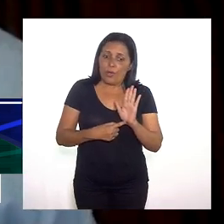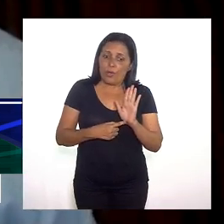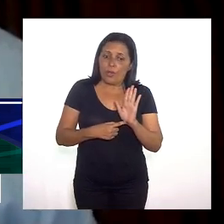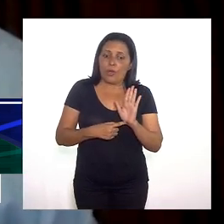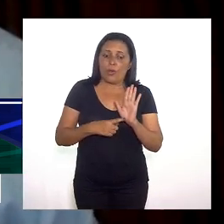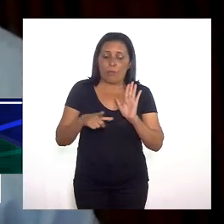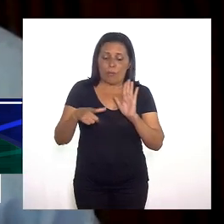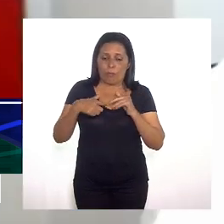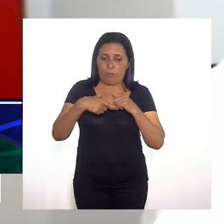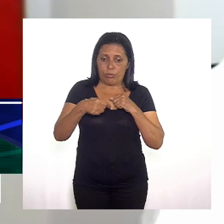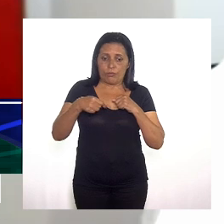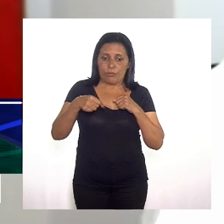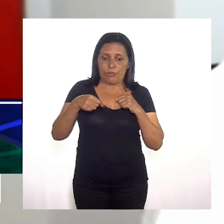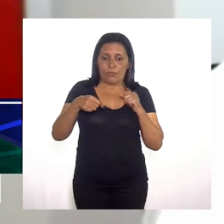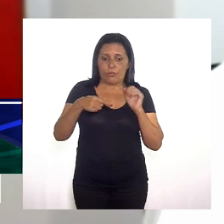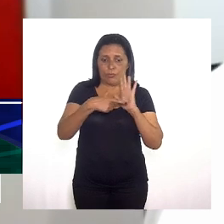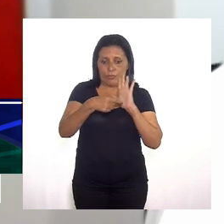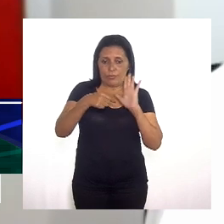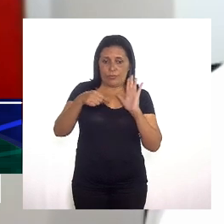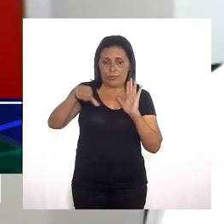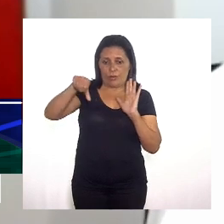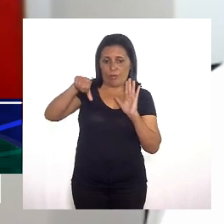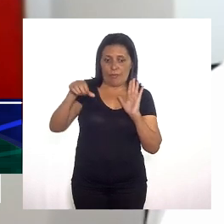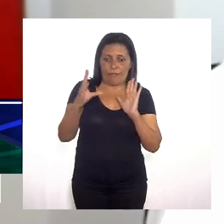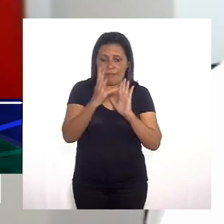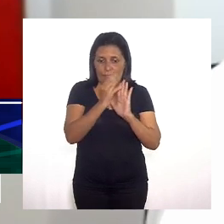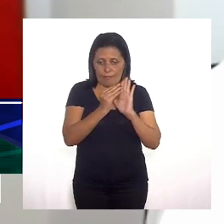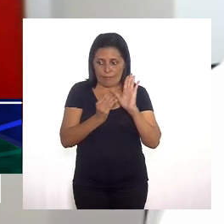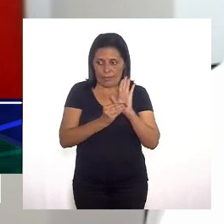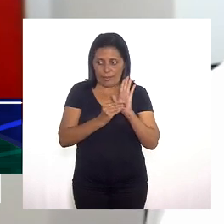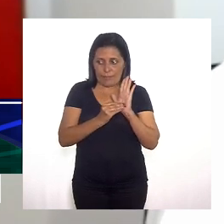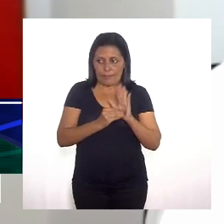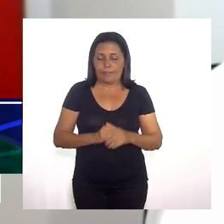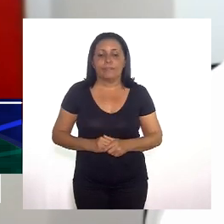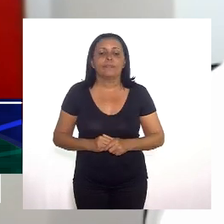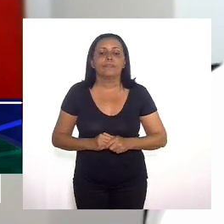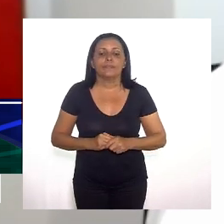1819. Isso. As emendas.